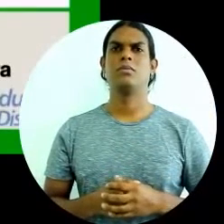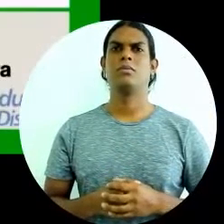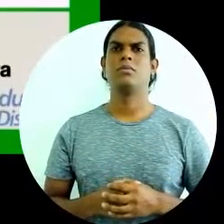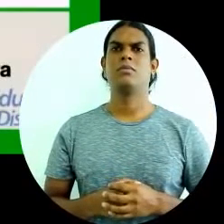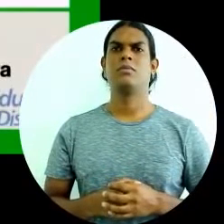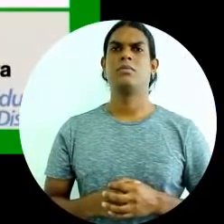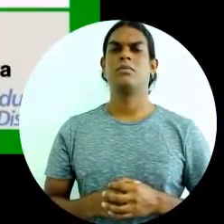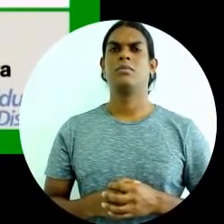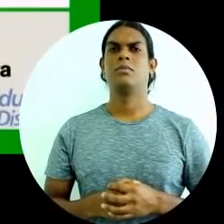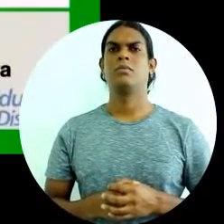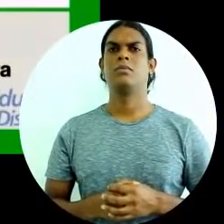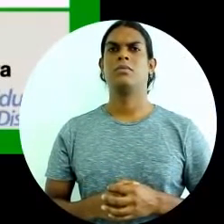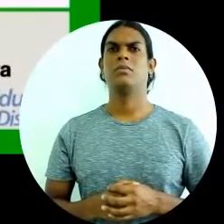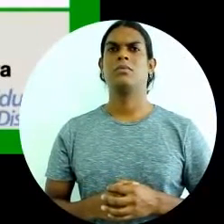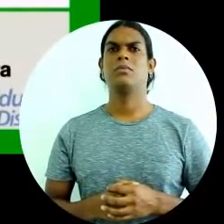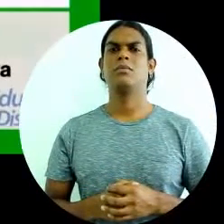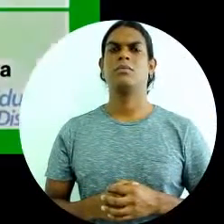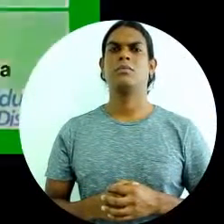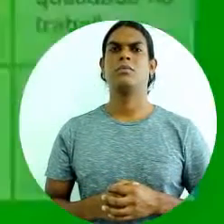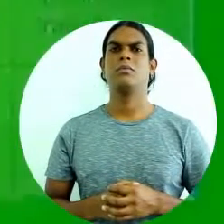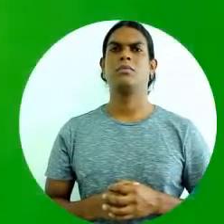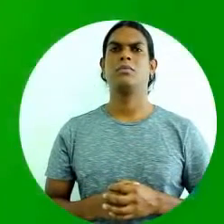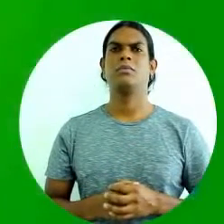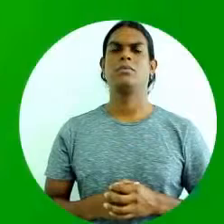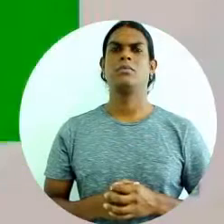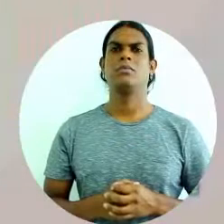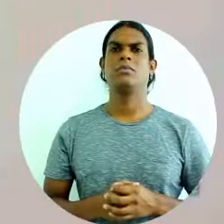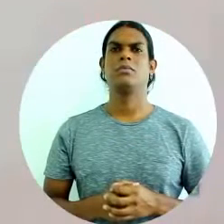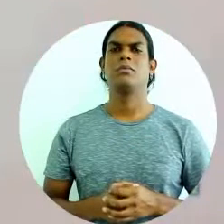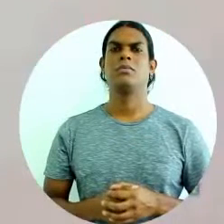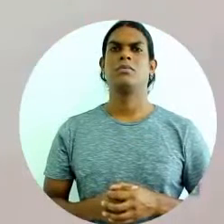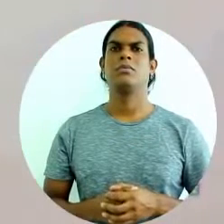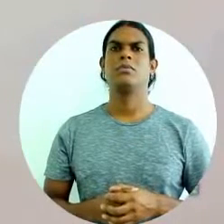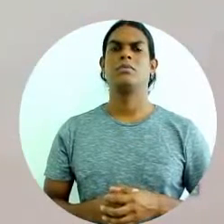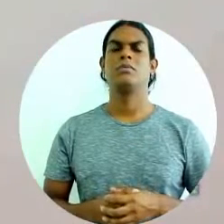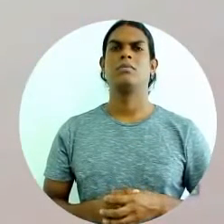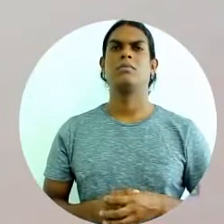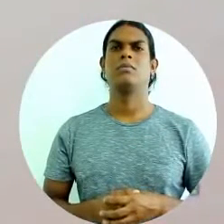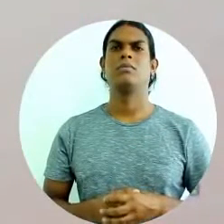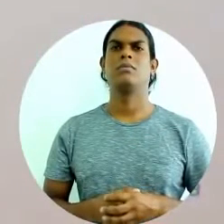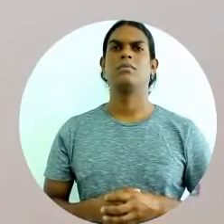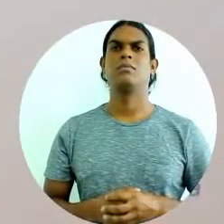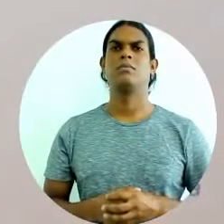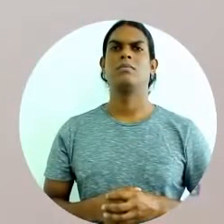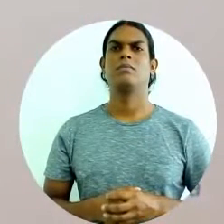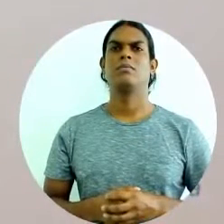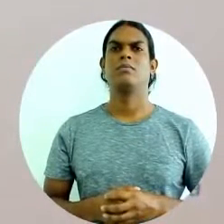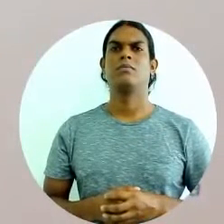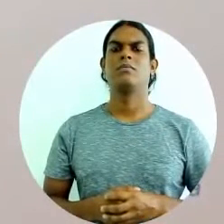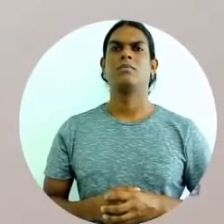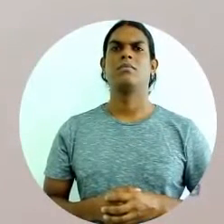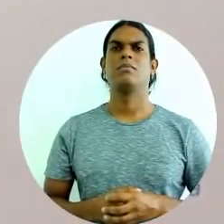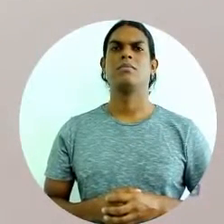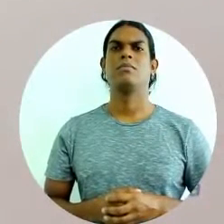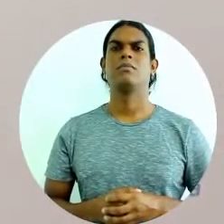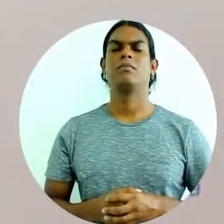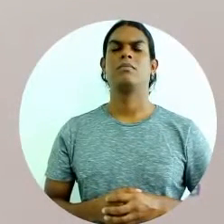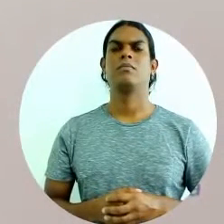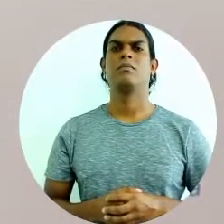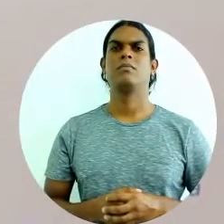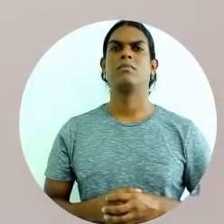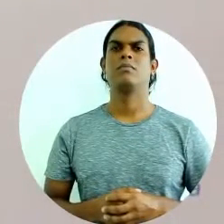sofrível, regular, bom e ótimo. Em função disso, para cada fator, nós